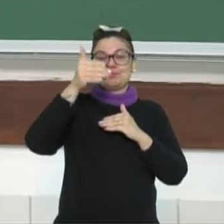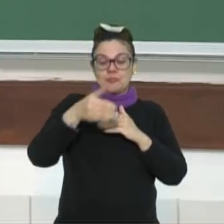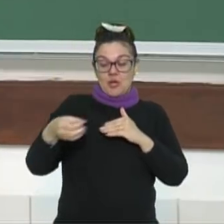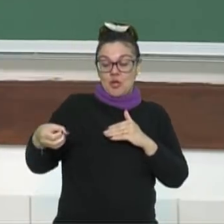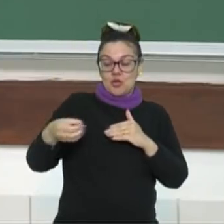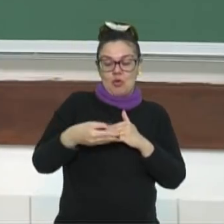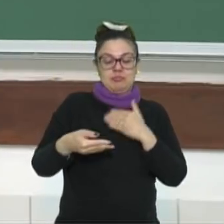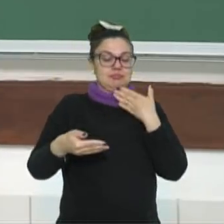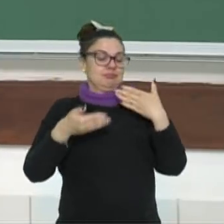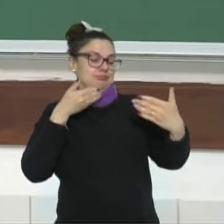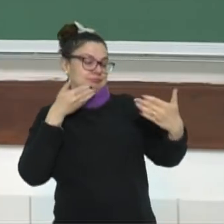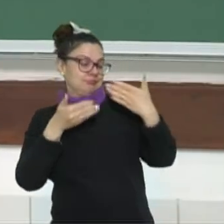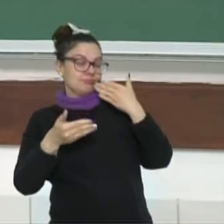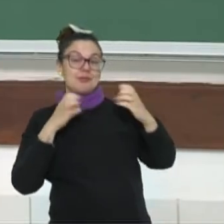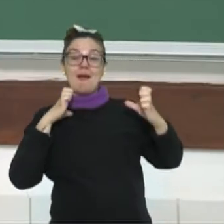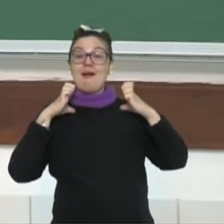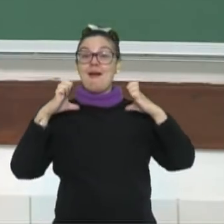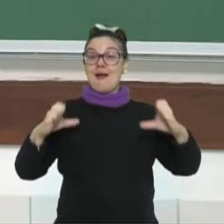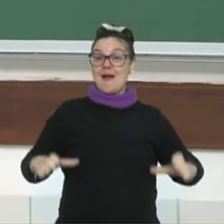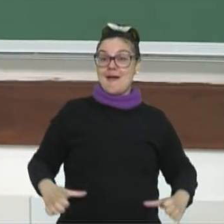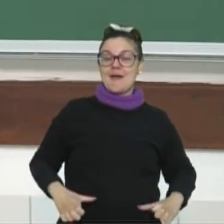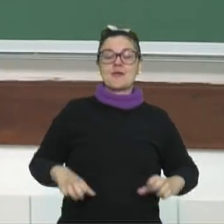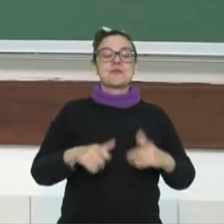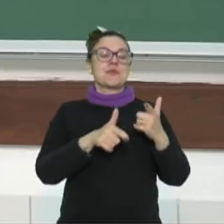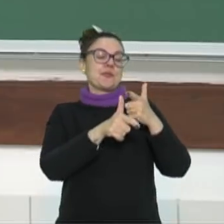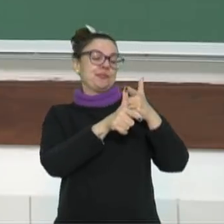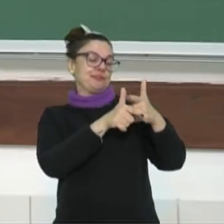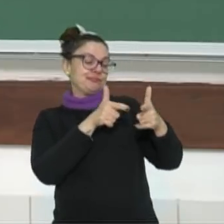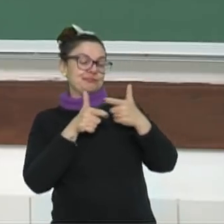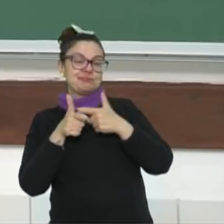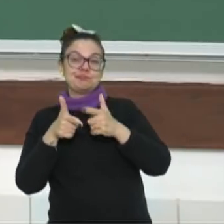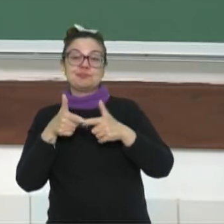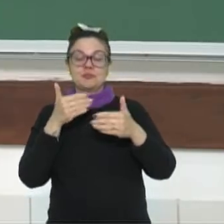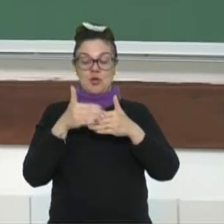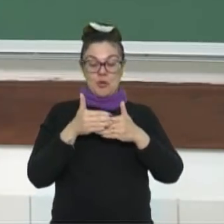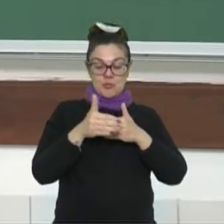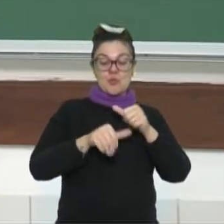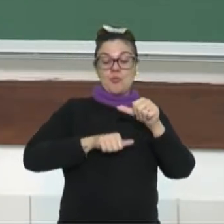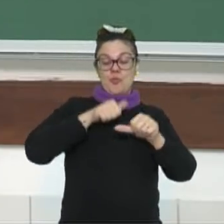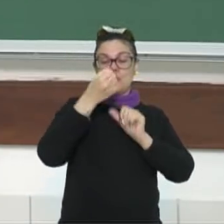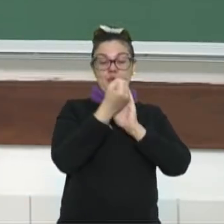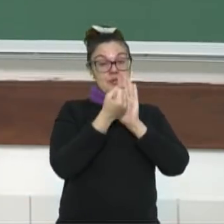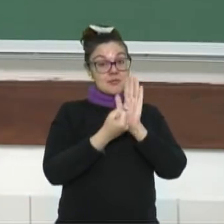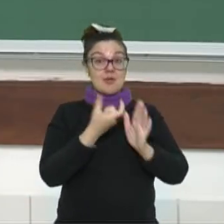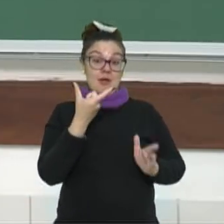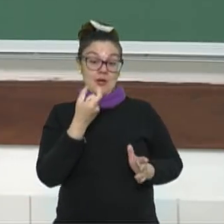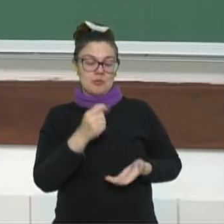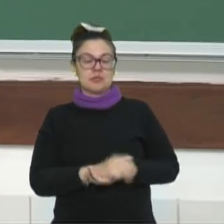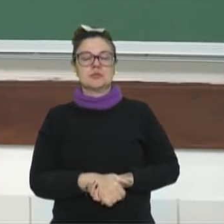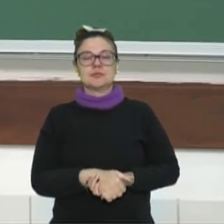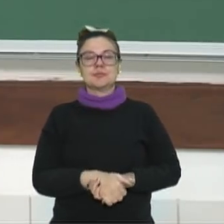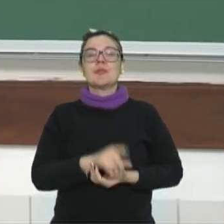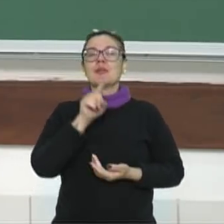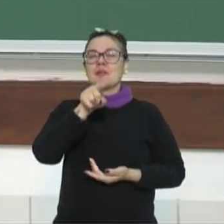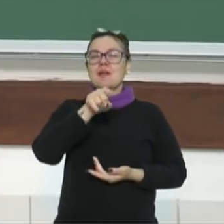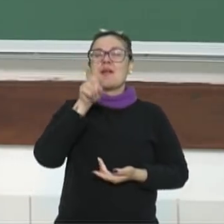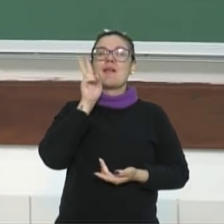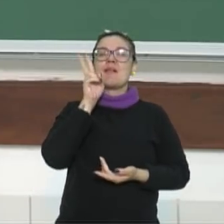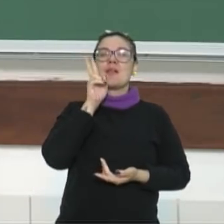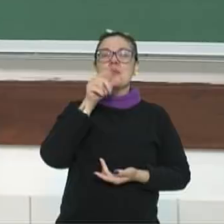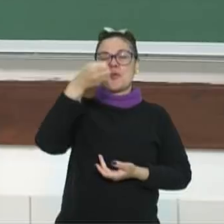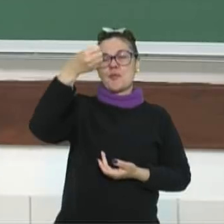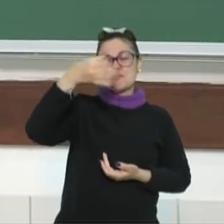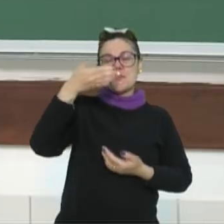novo diálogo ético para as questões que surgiram a partir das mudanças do século XX. Lembram que eu falei